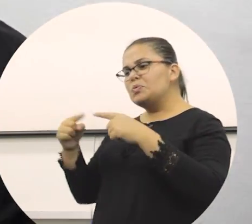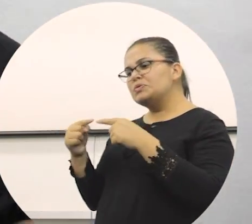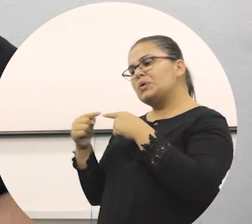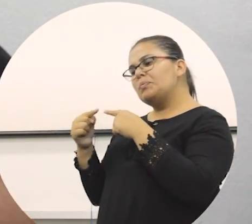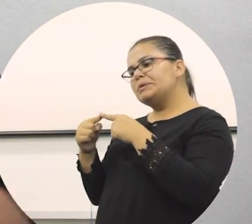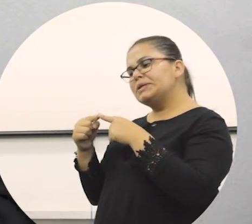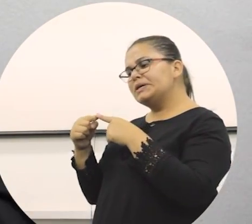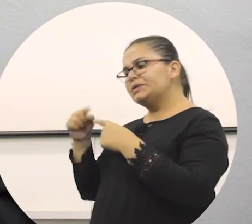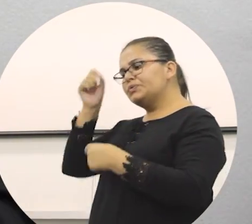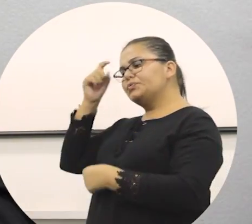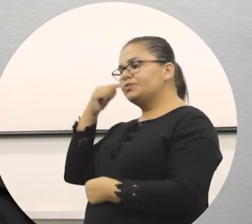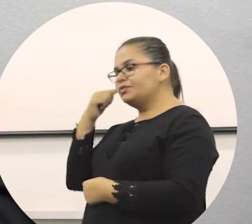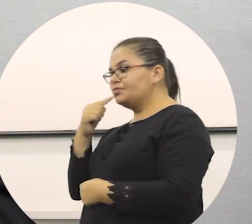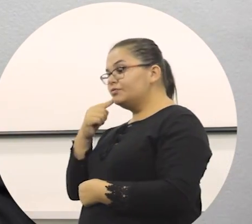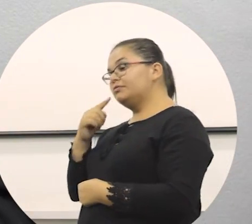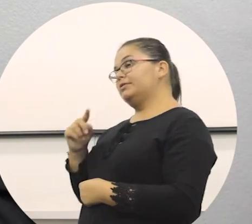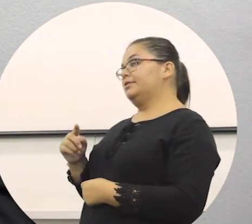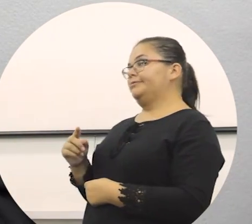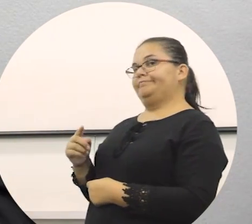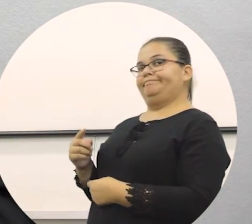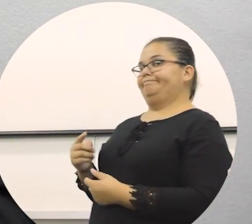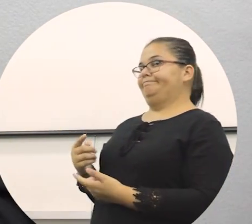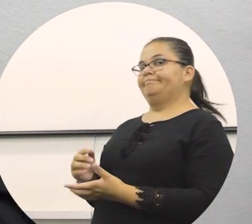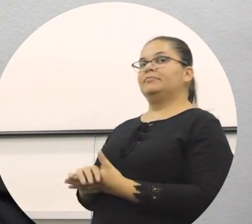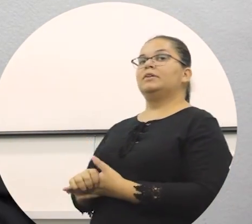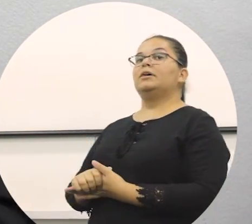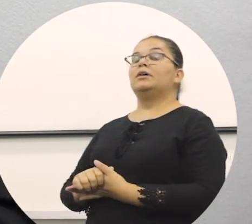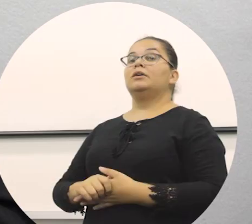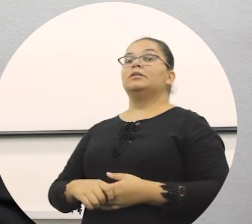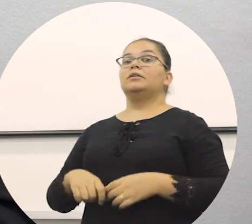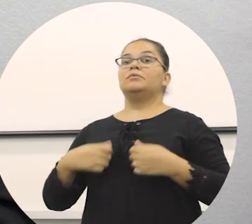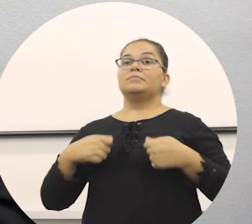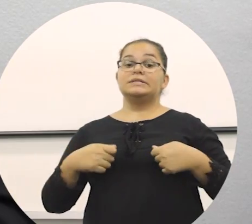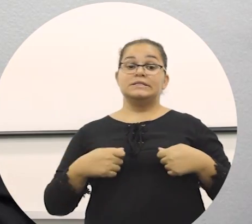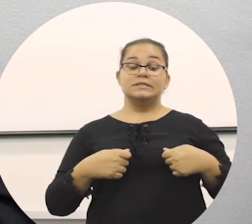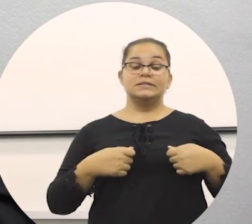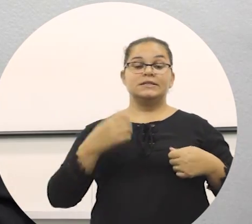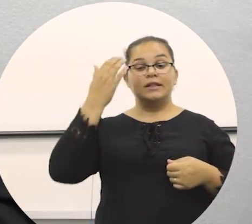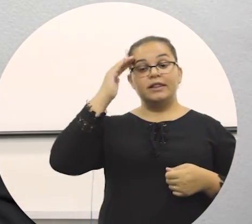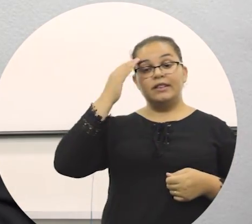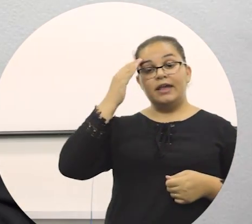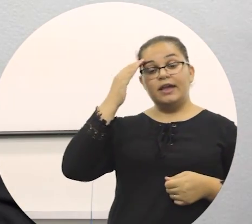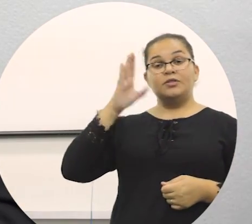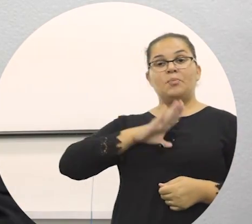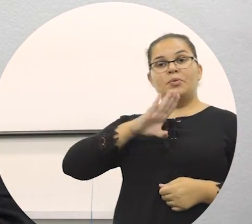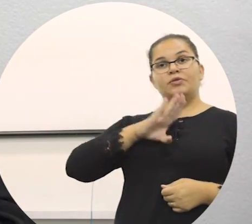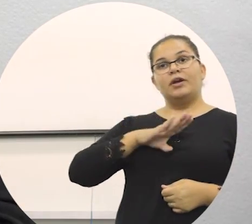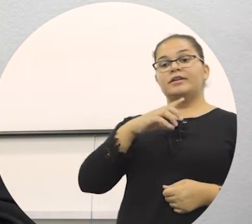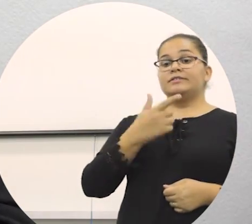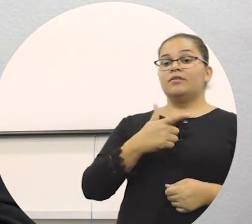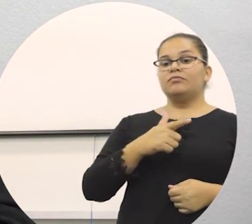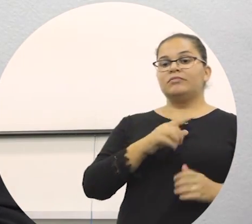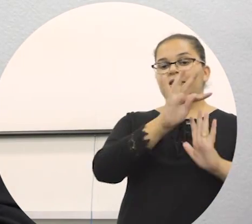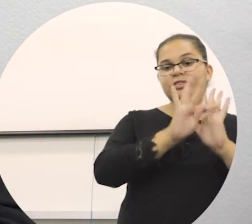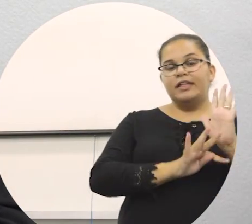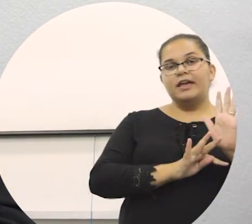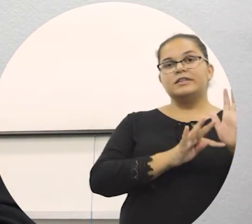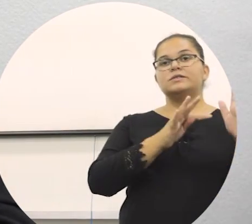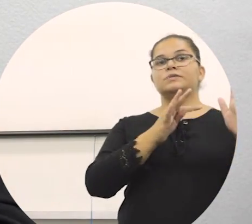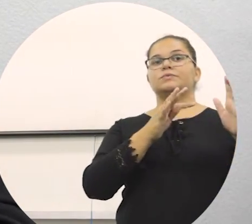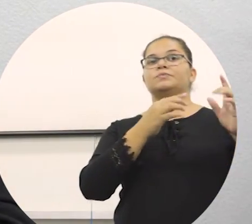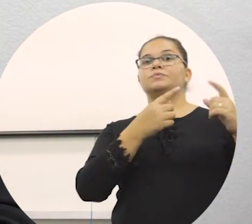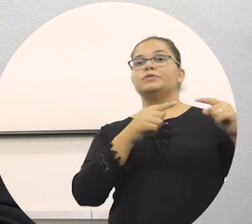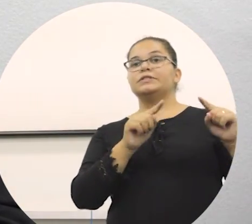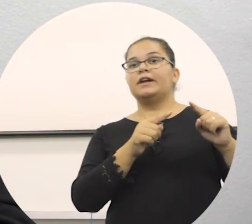ele precisa entender que existe isso. precisa dessa informação, porque isso é